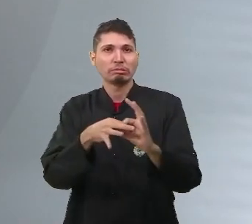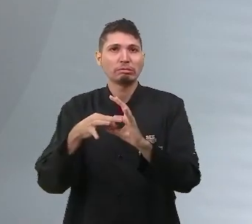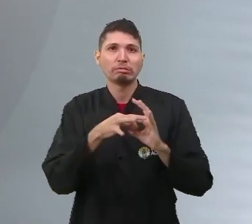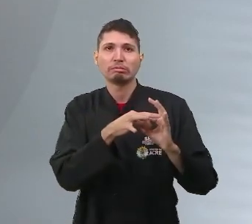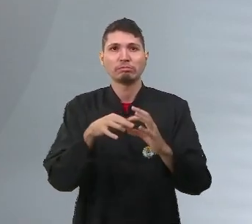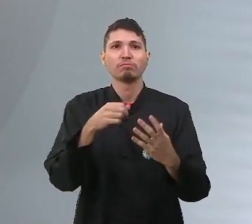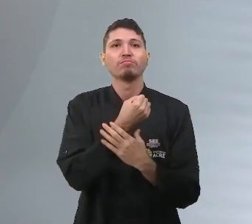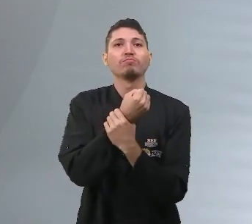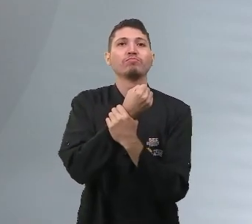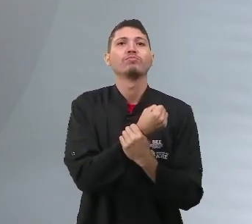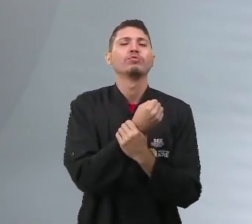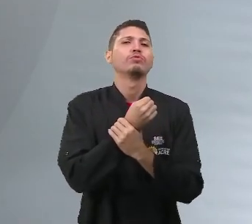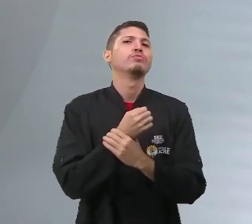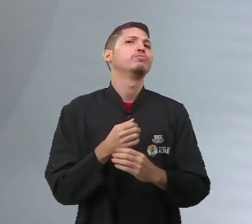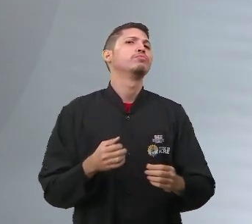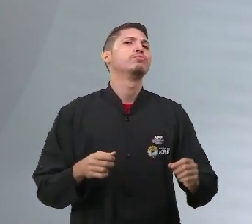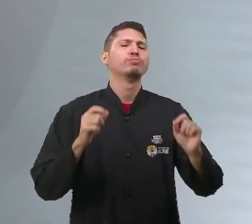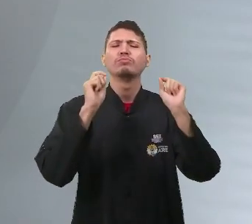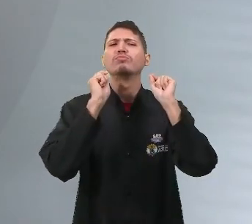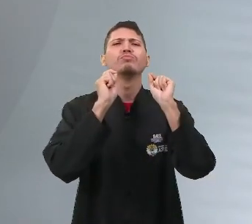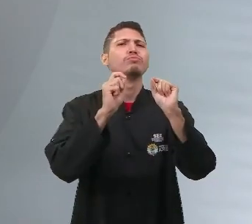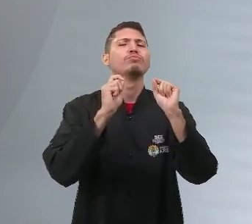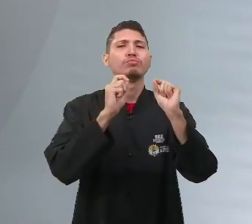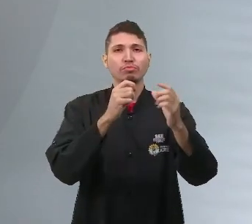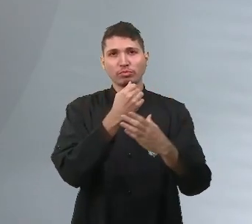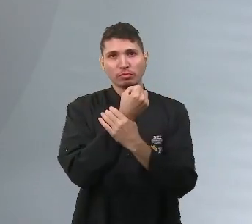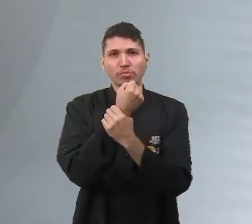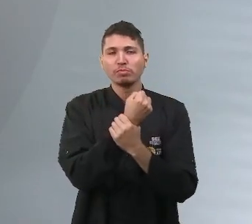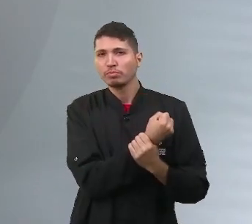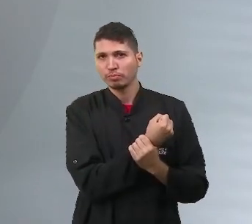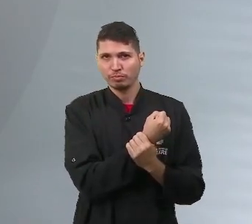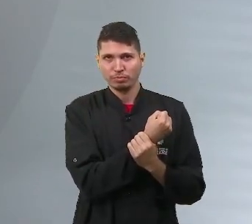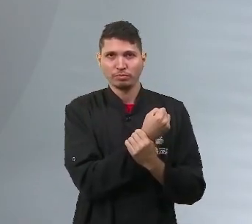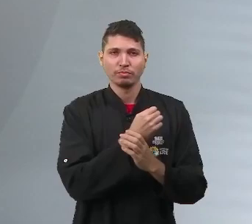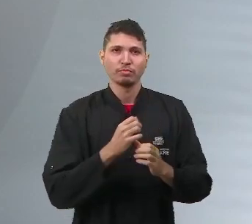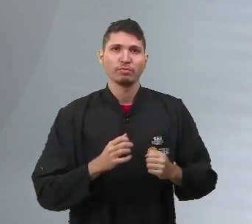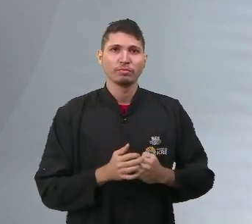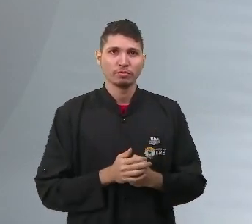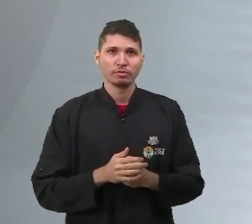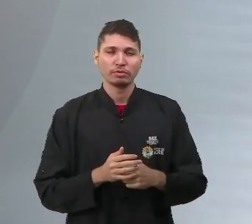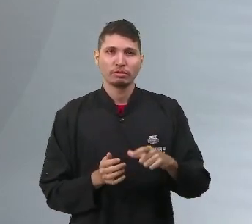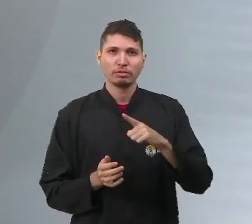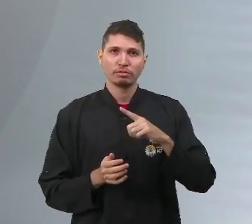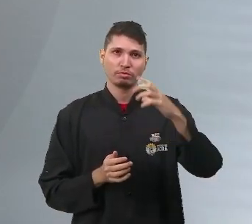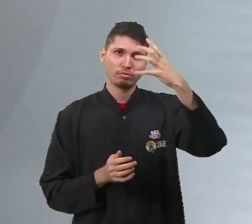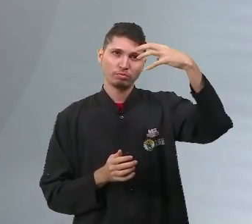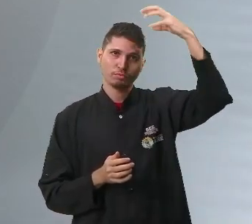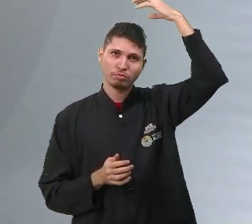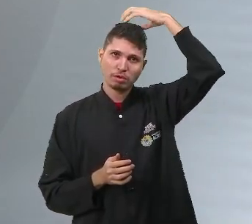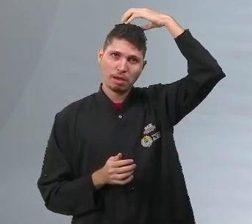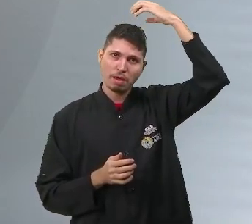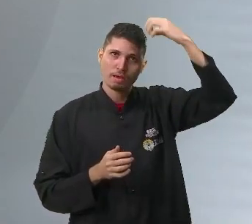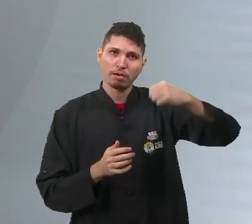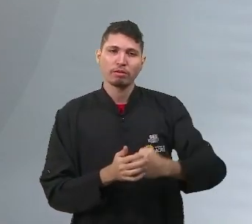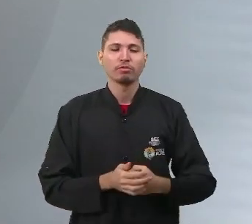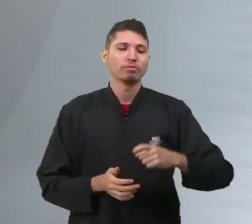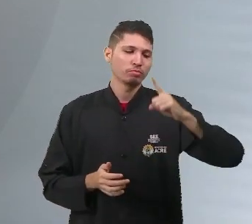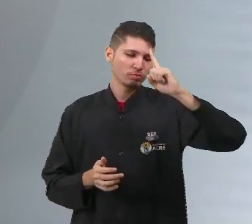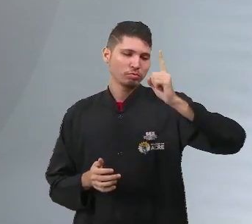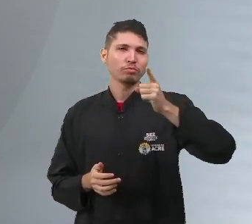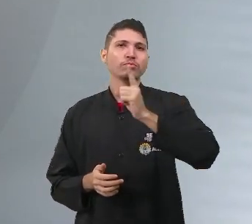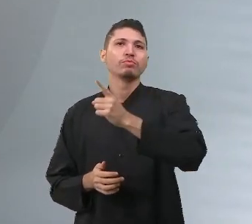que era o absolutismo? Como o próprio nome já diz, absolutismo é quando você tem um rei com poderes absolutos sobre a